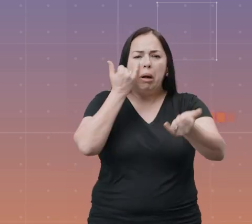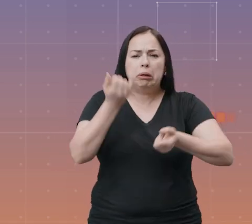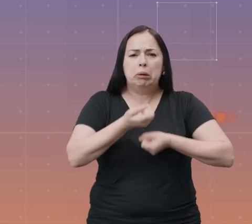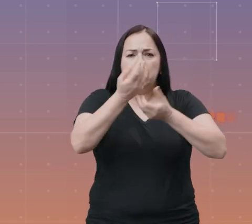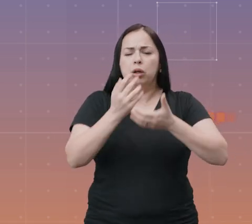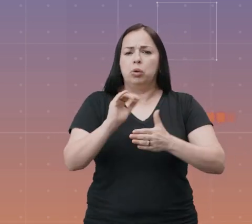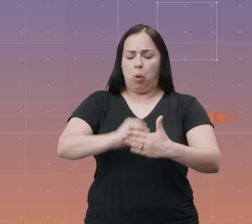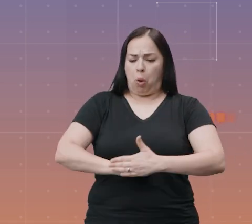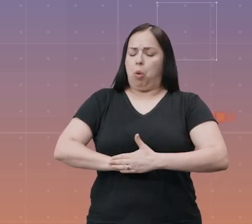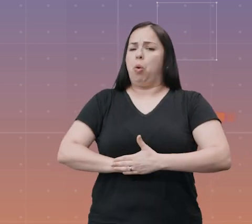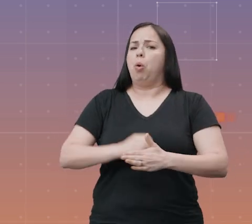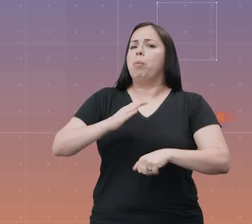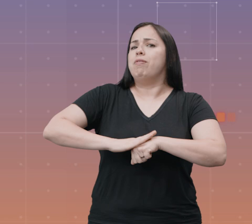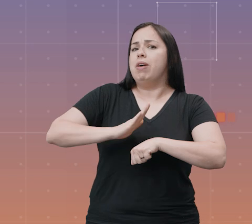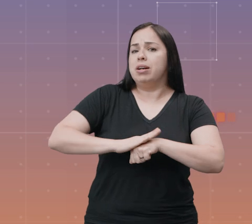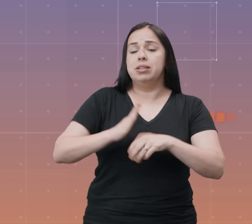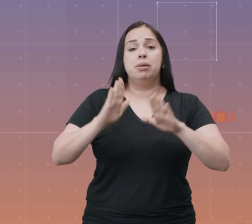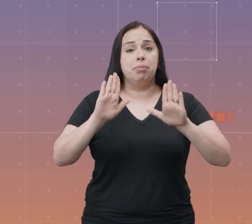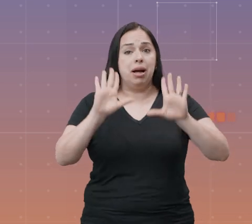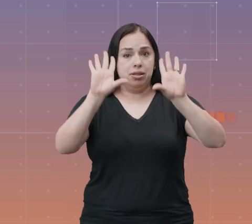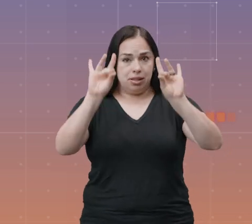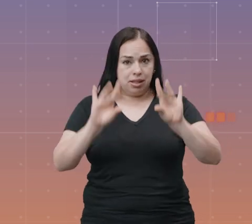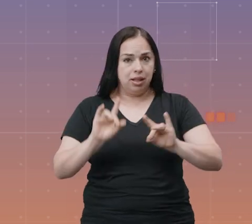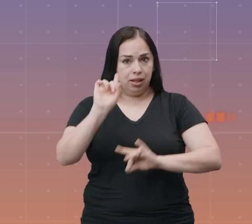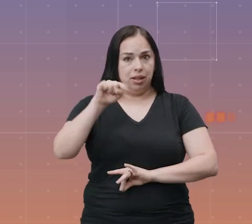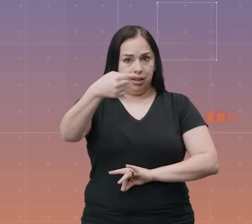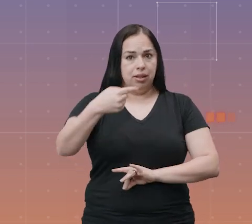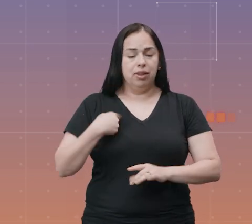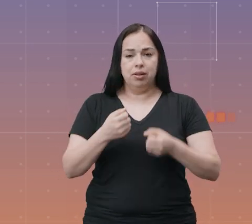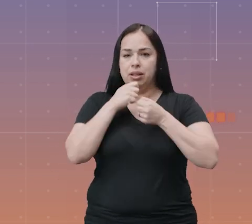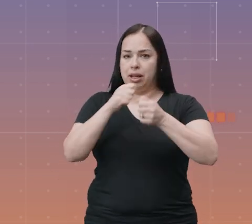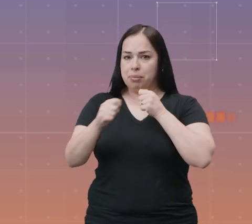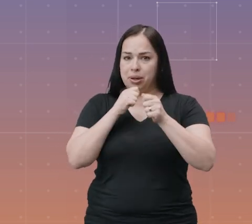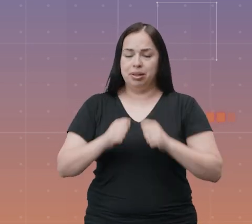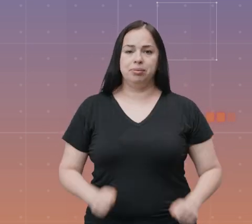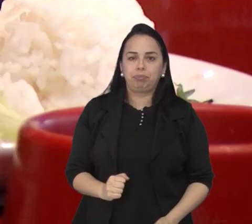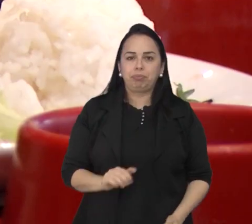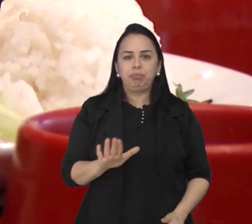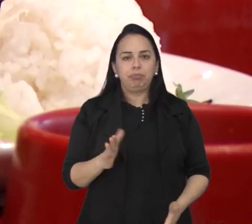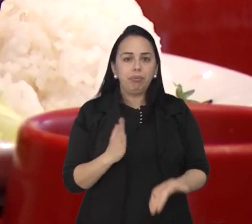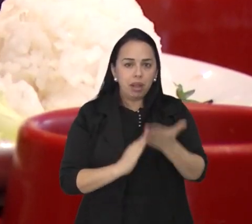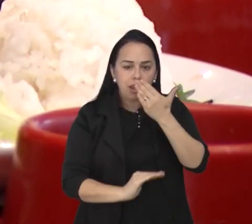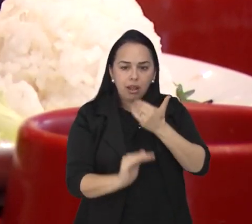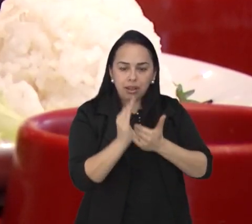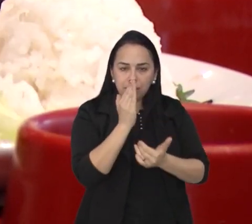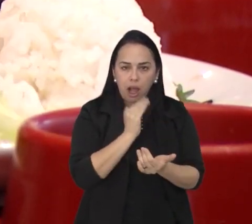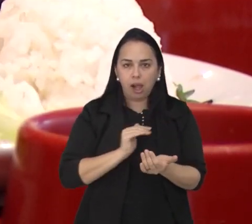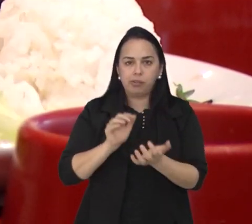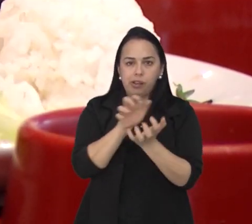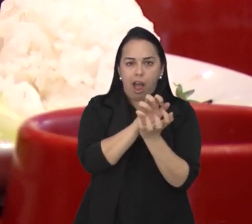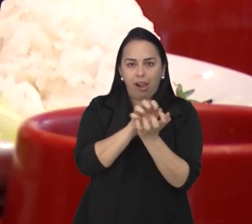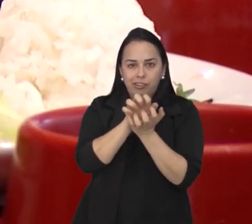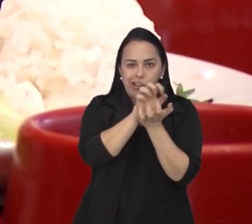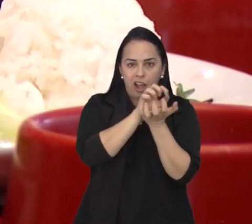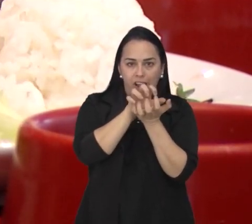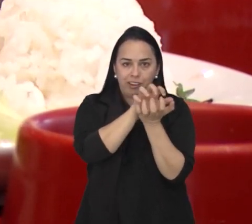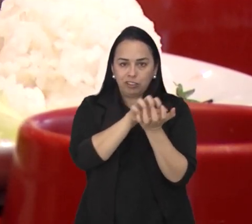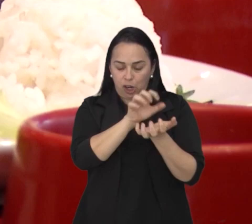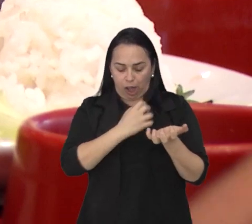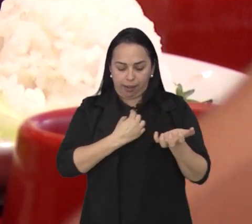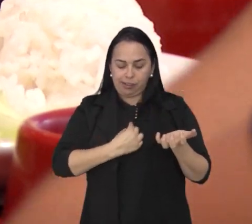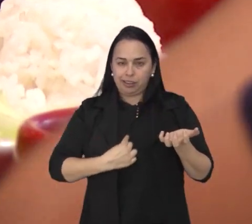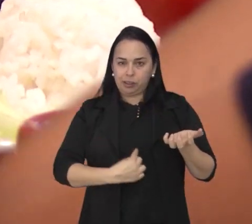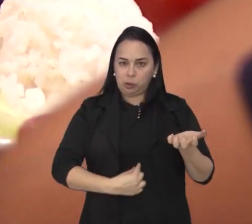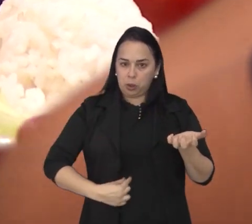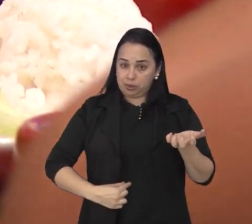que explicam como funciona essa manobra. Mais detalhes você vê na reportagem. Quando comemos, o alimento mastigado desce